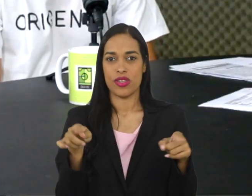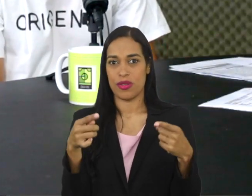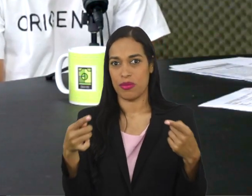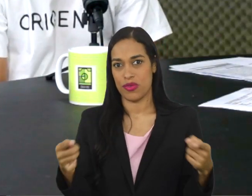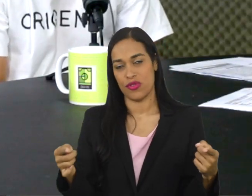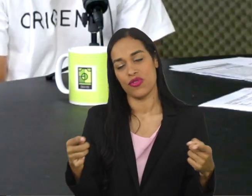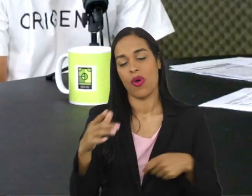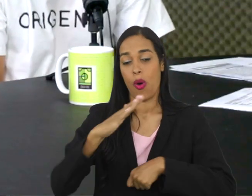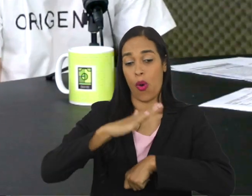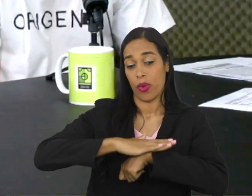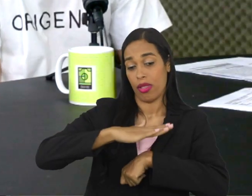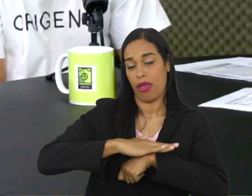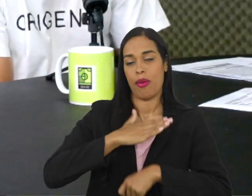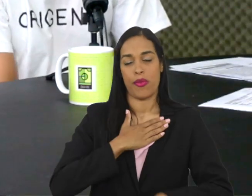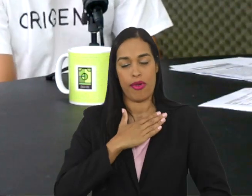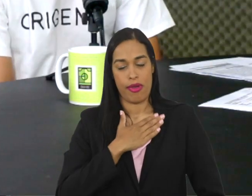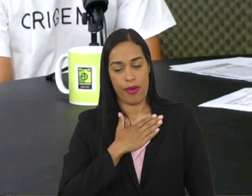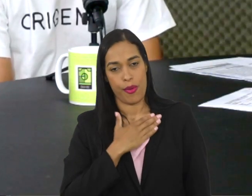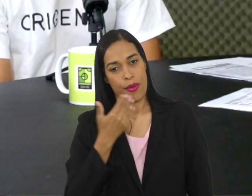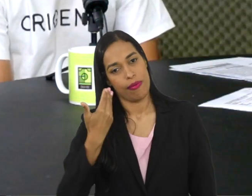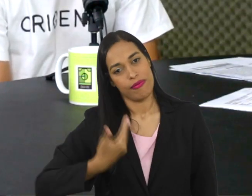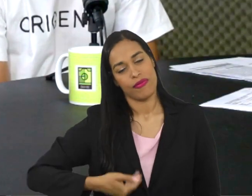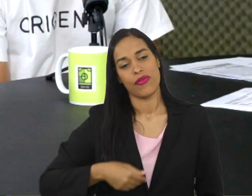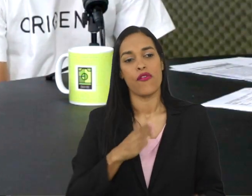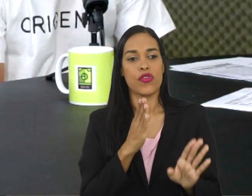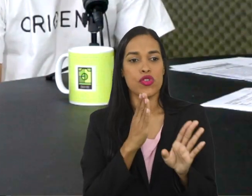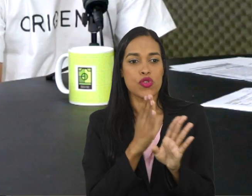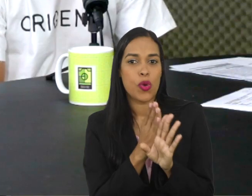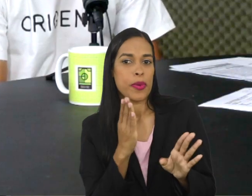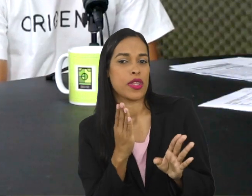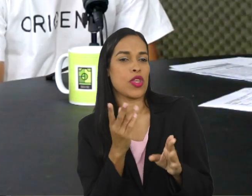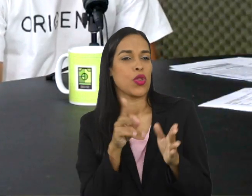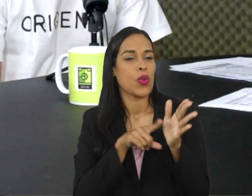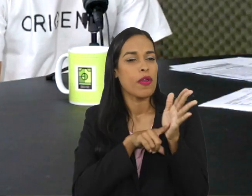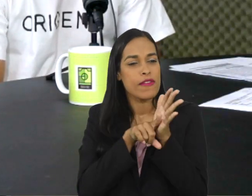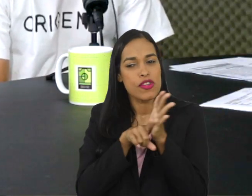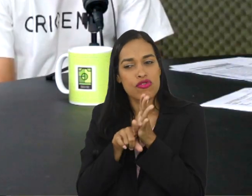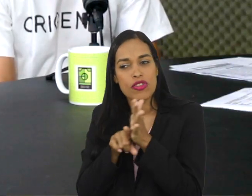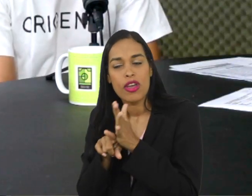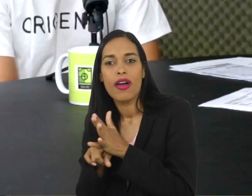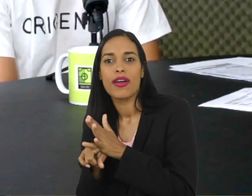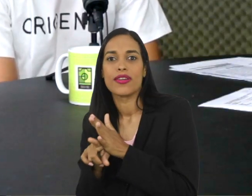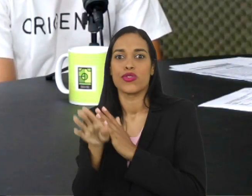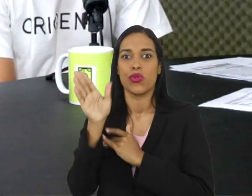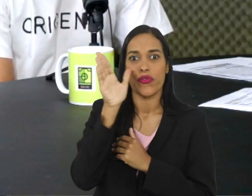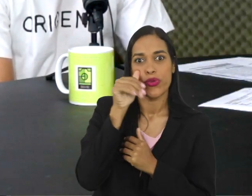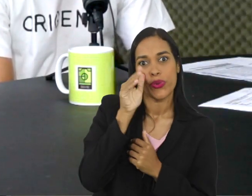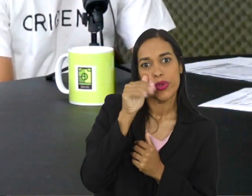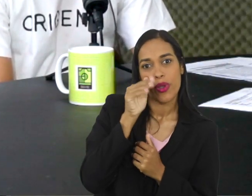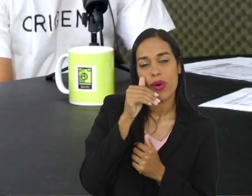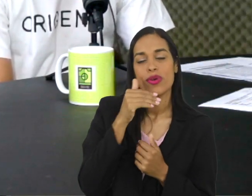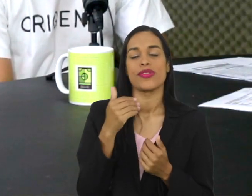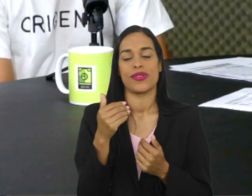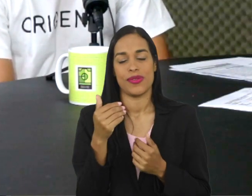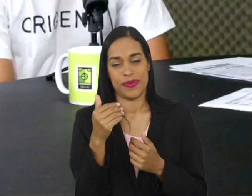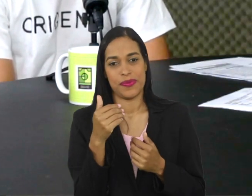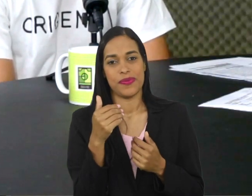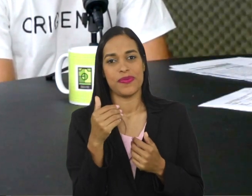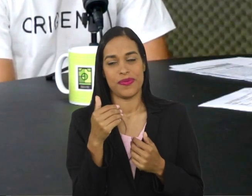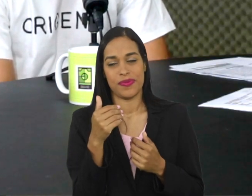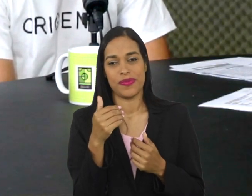tempo eu no caso, né? Fui descobrindo, investigando, fui ficando cada vez mais curioso, até